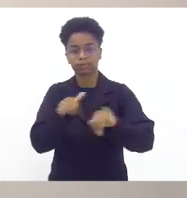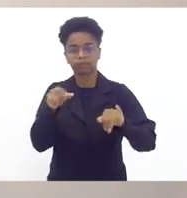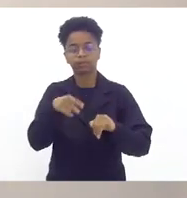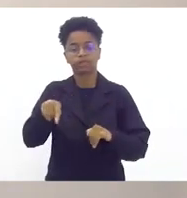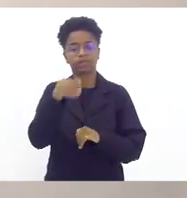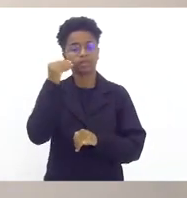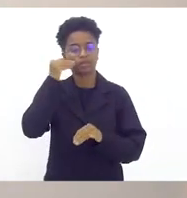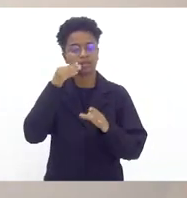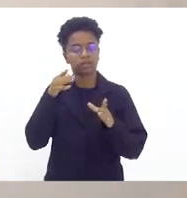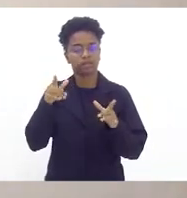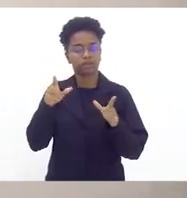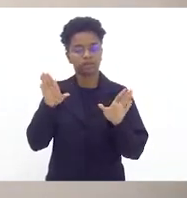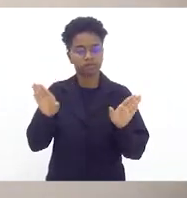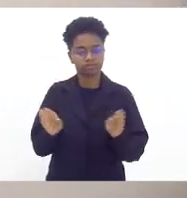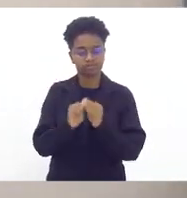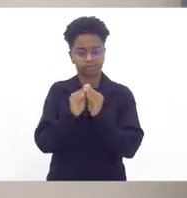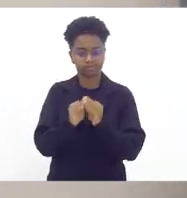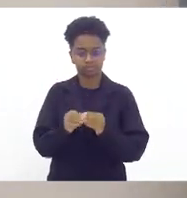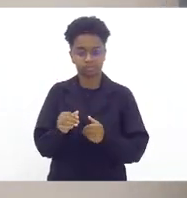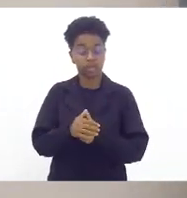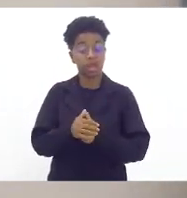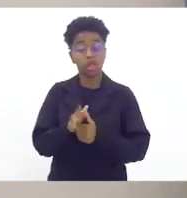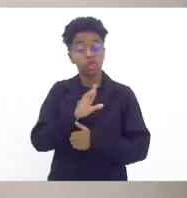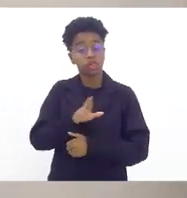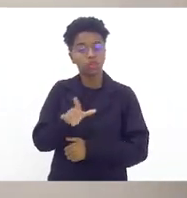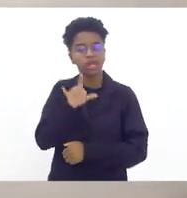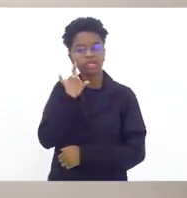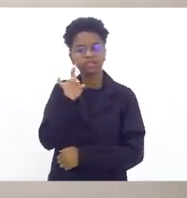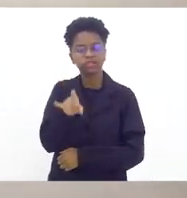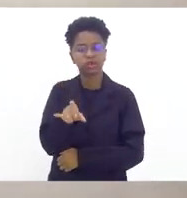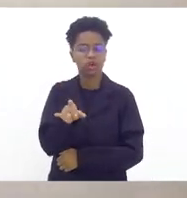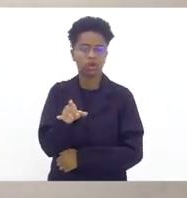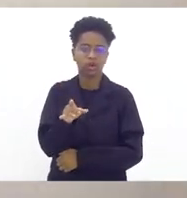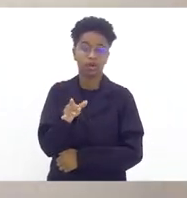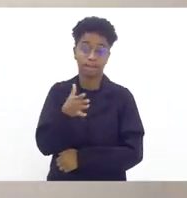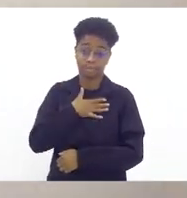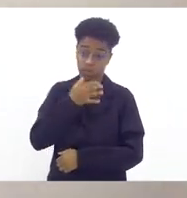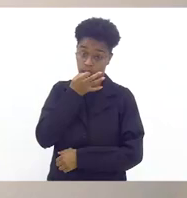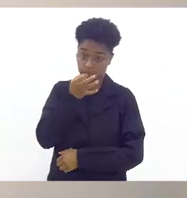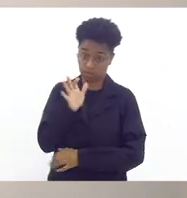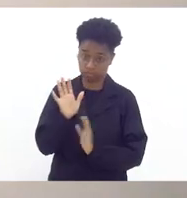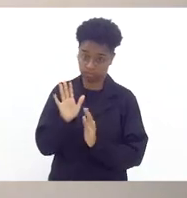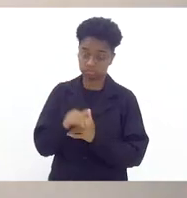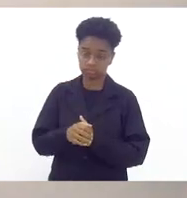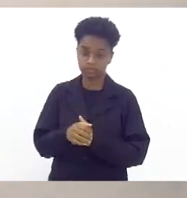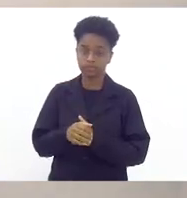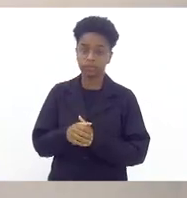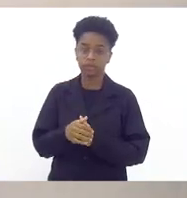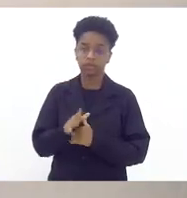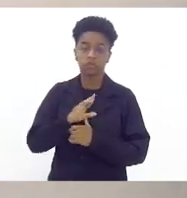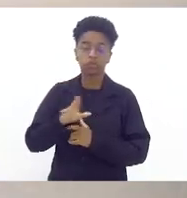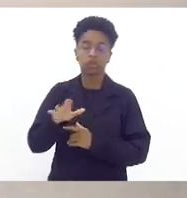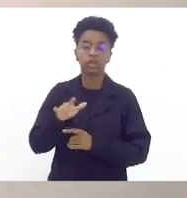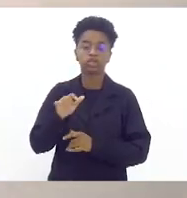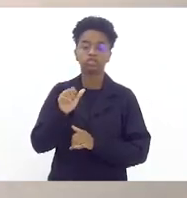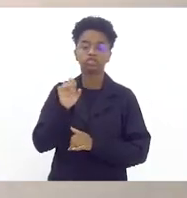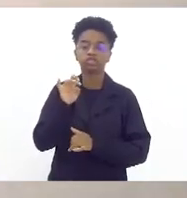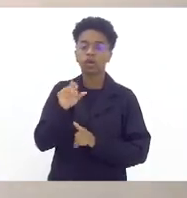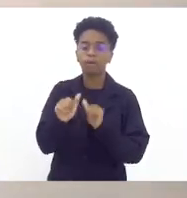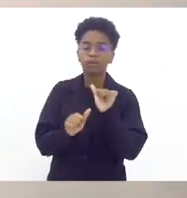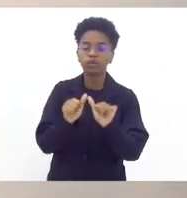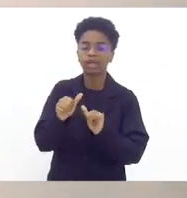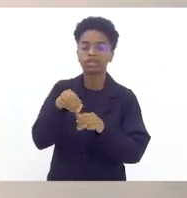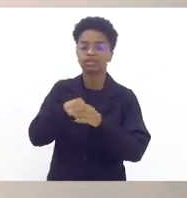concluir que não se trata só, e é minha opinião, de mudar lá na